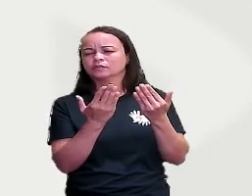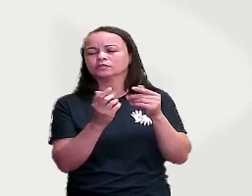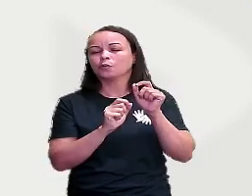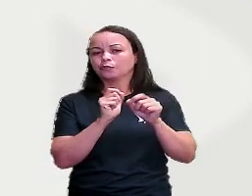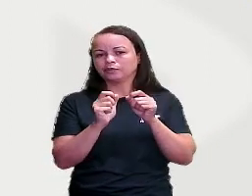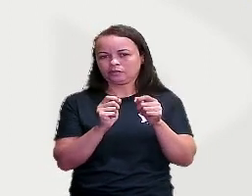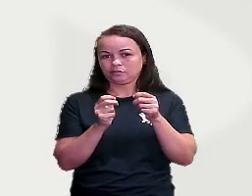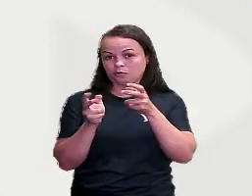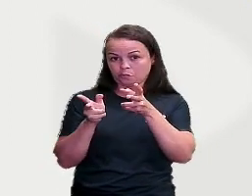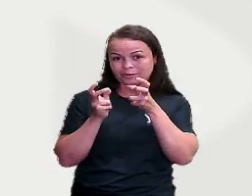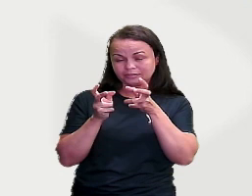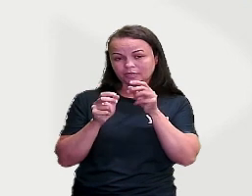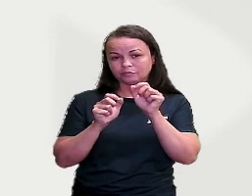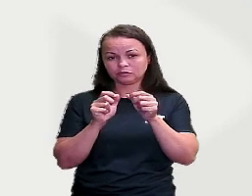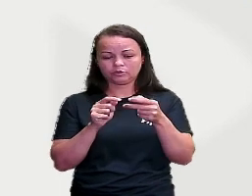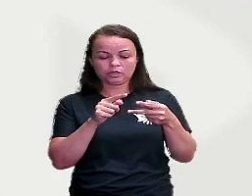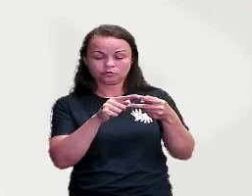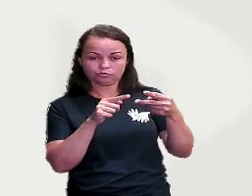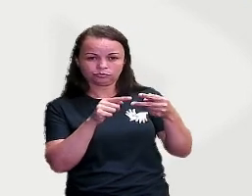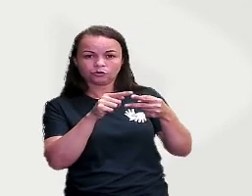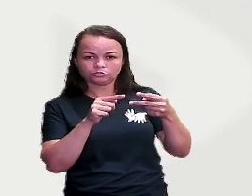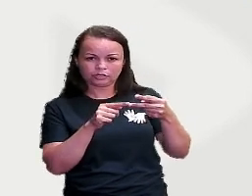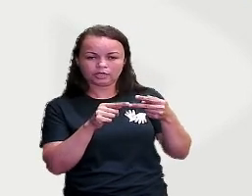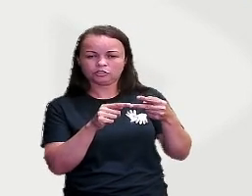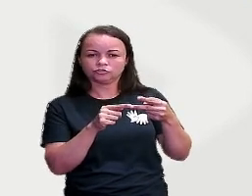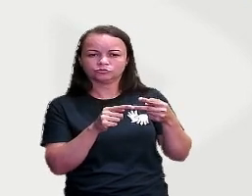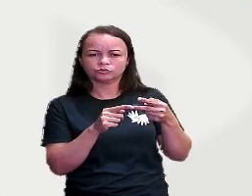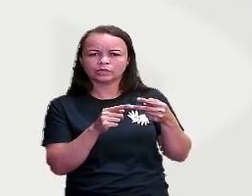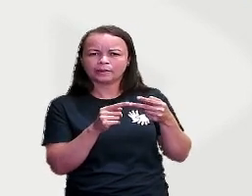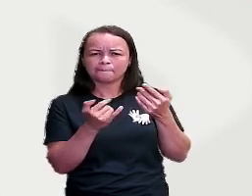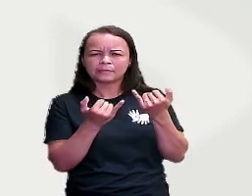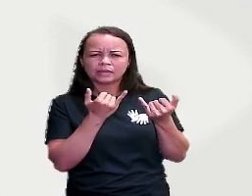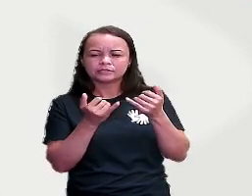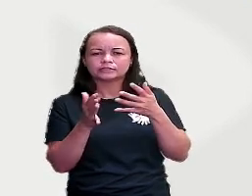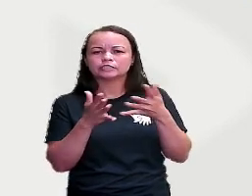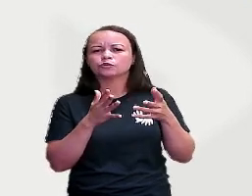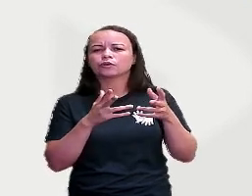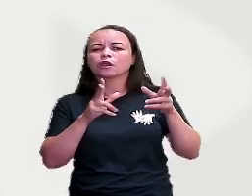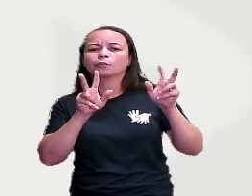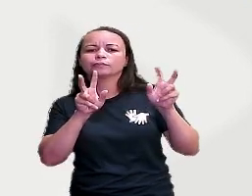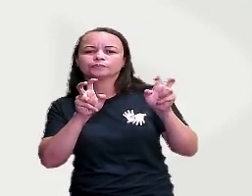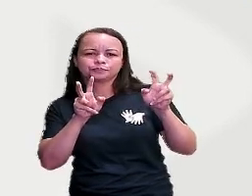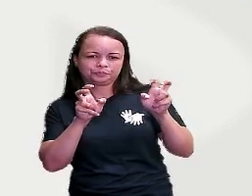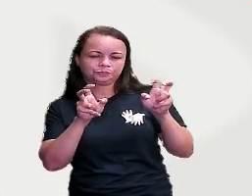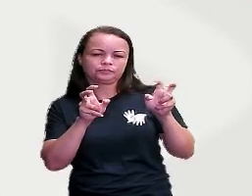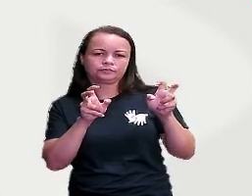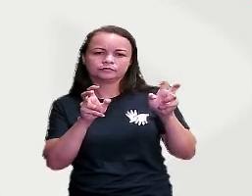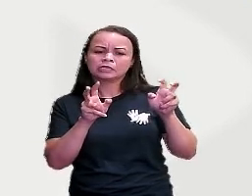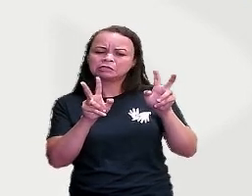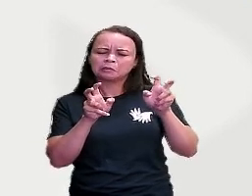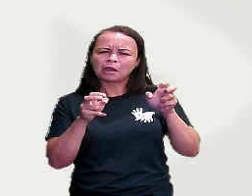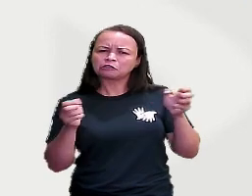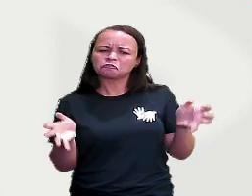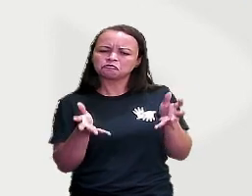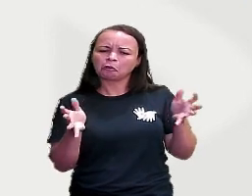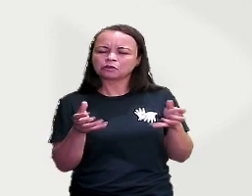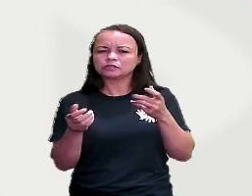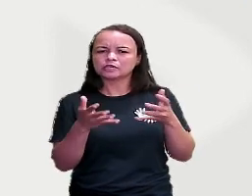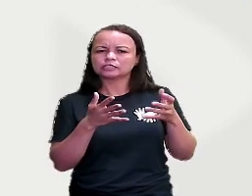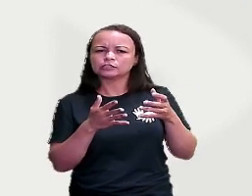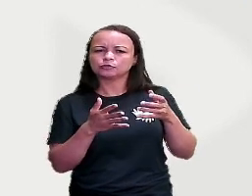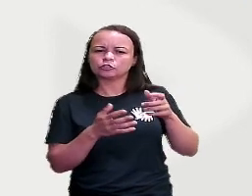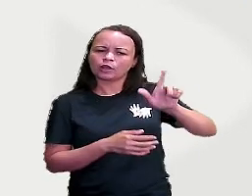gente percebe que os dois textos têm em comum a temática. Então, a temática ela não influencia se o texto é